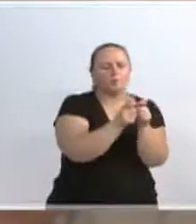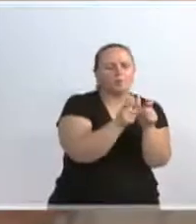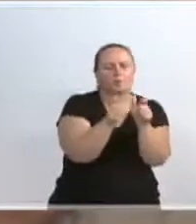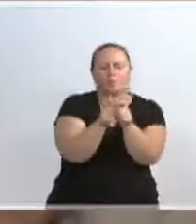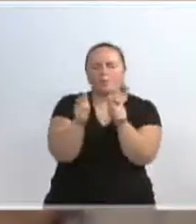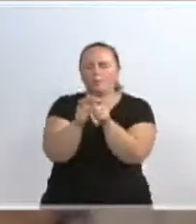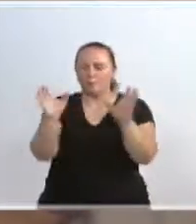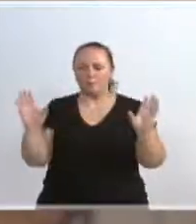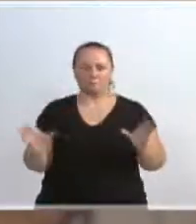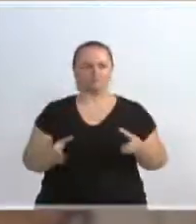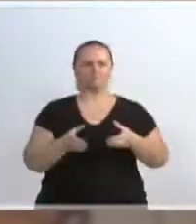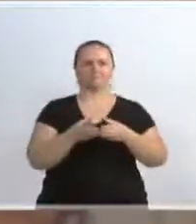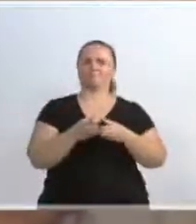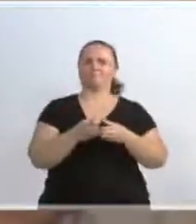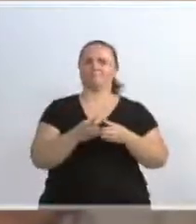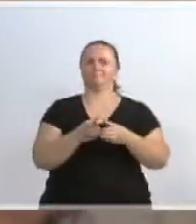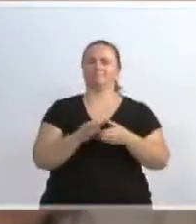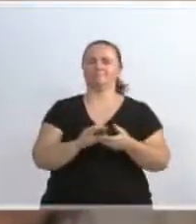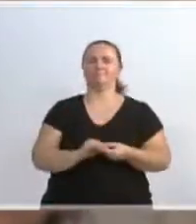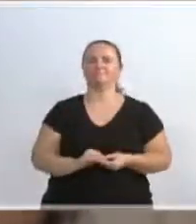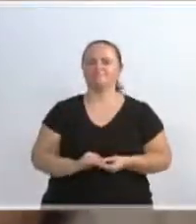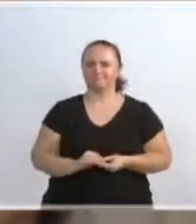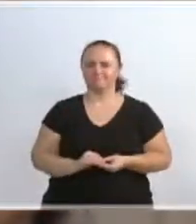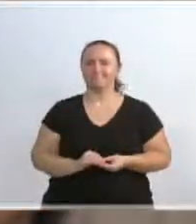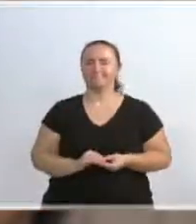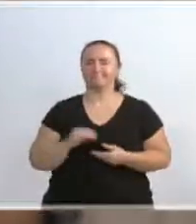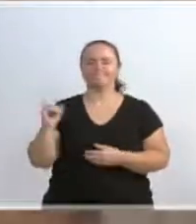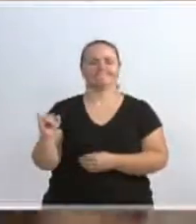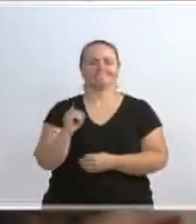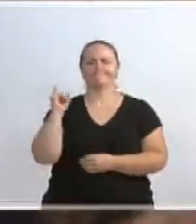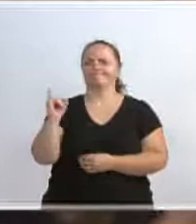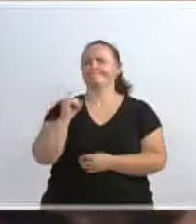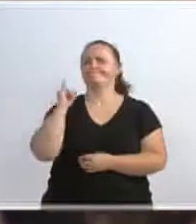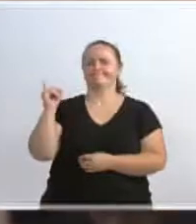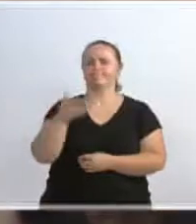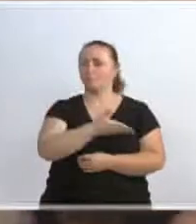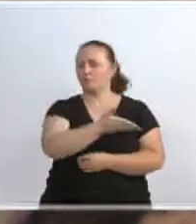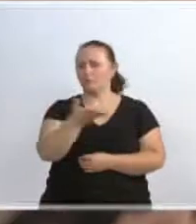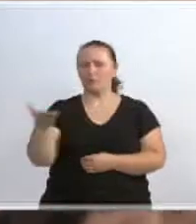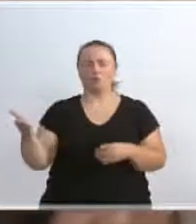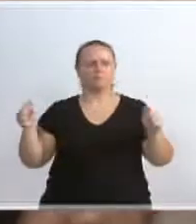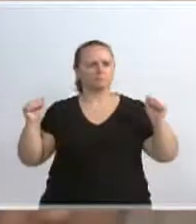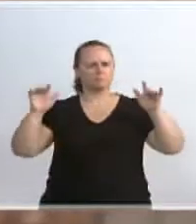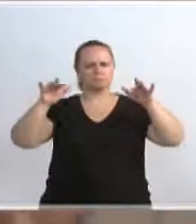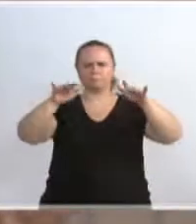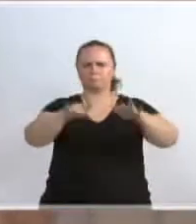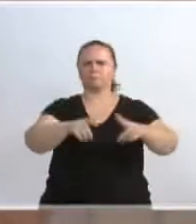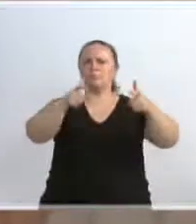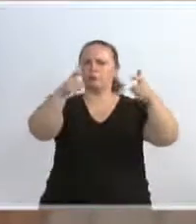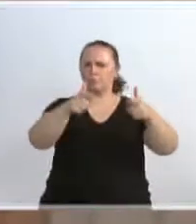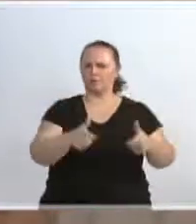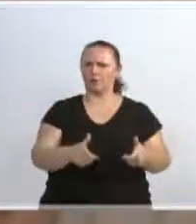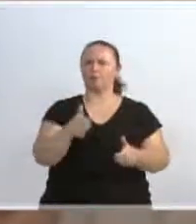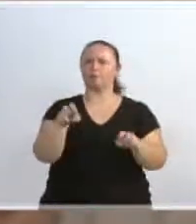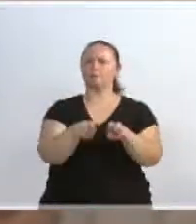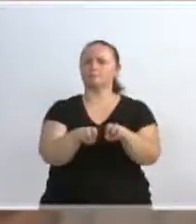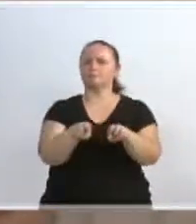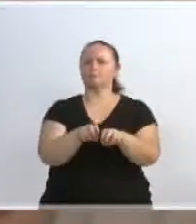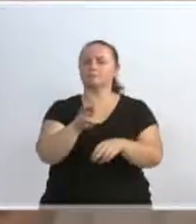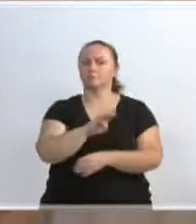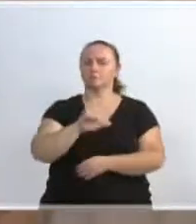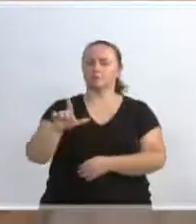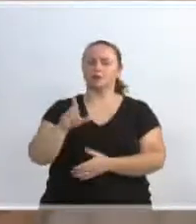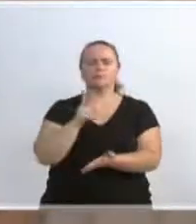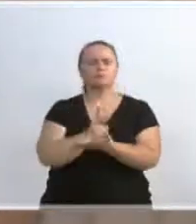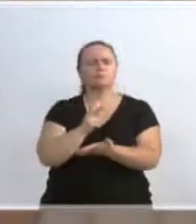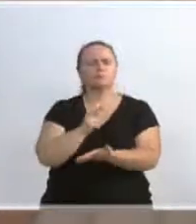peso e investimento baixo. Importante, vamos todos prestigiar que o futsal Blumenau sempre foi